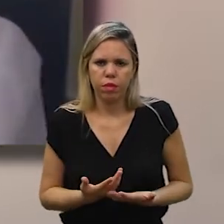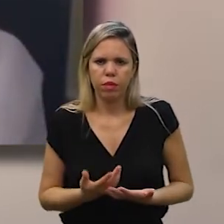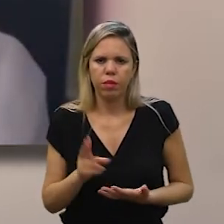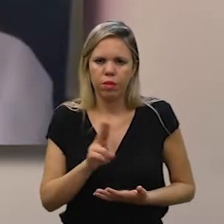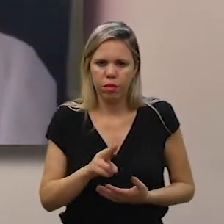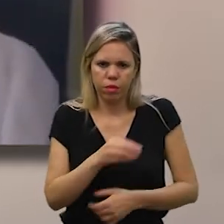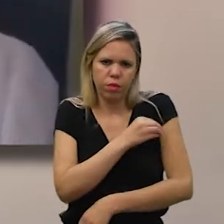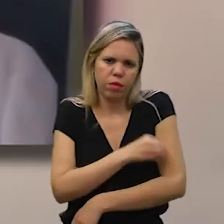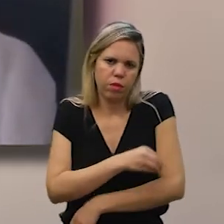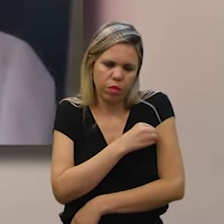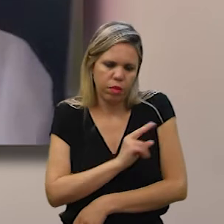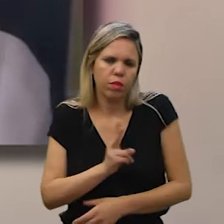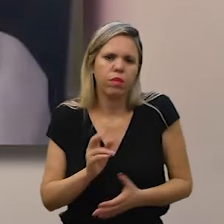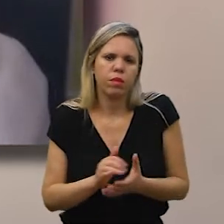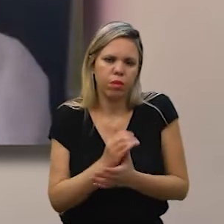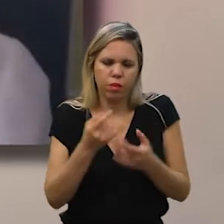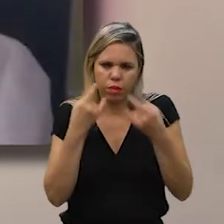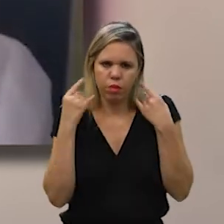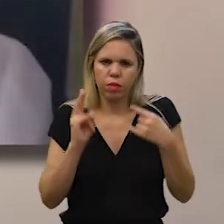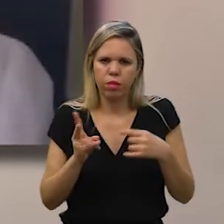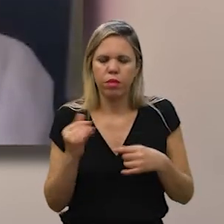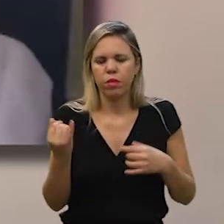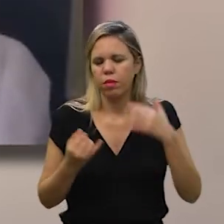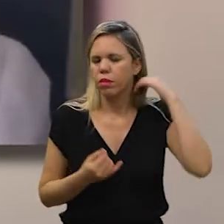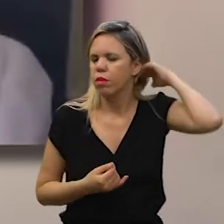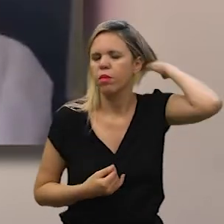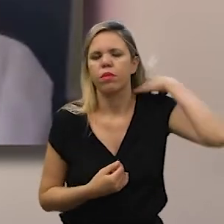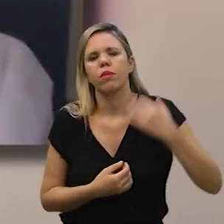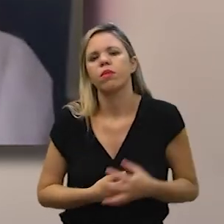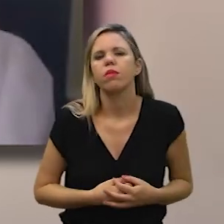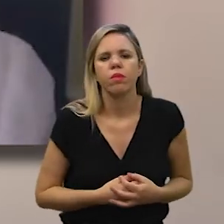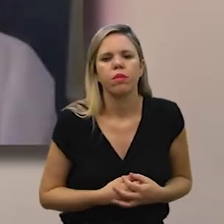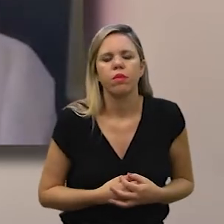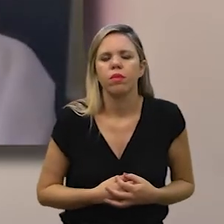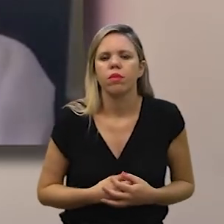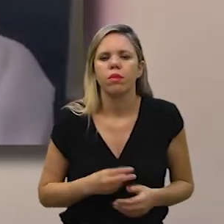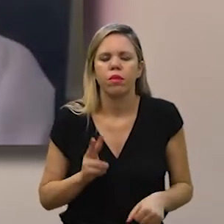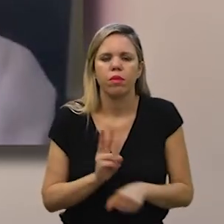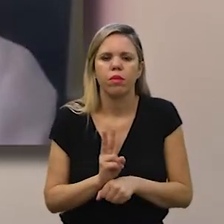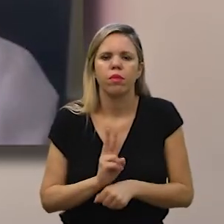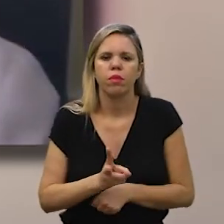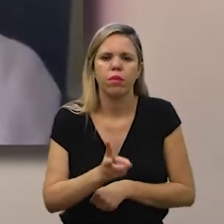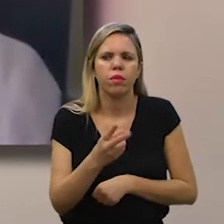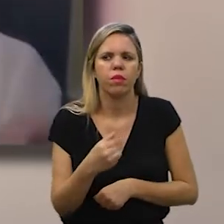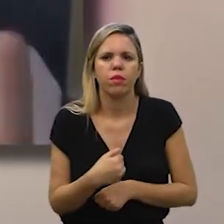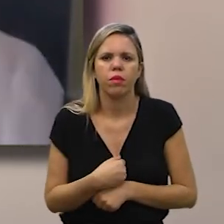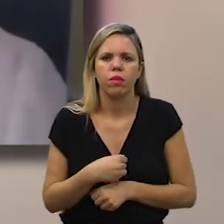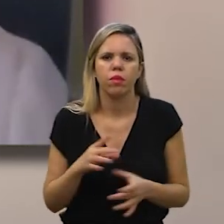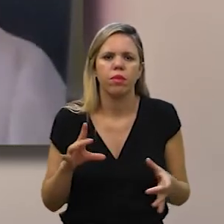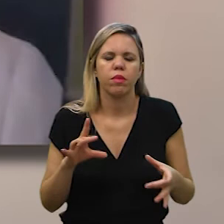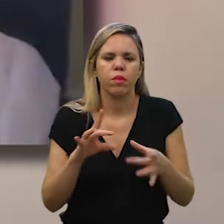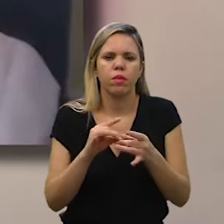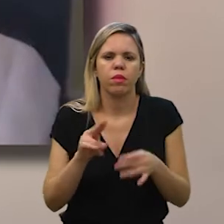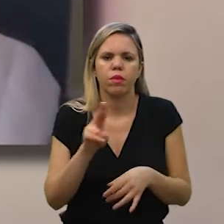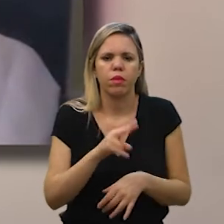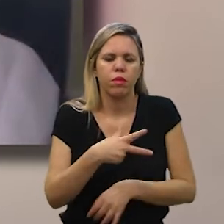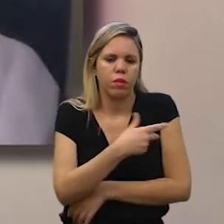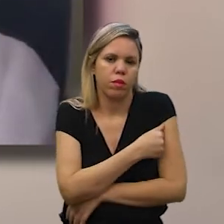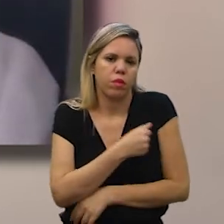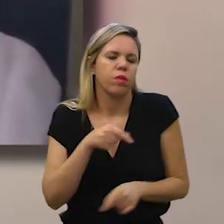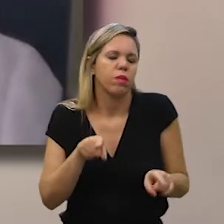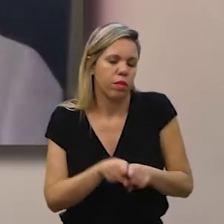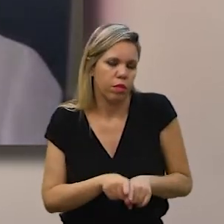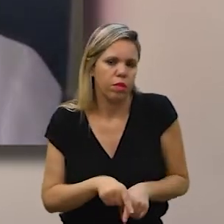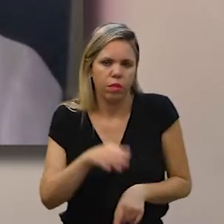a gente tem que usar o álcool gel e tem que usar a máscara, isso não tem jeito. É o que vai nos proteger associado ao uso da